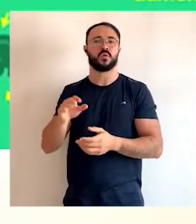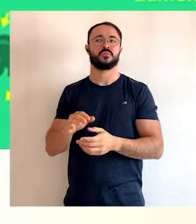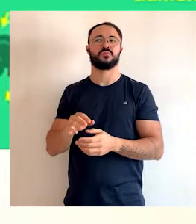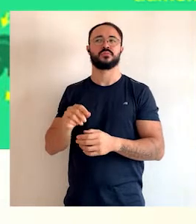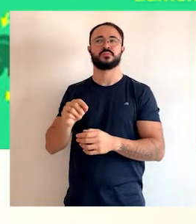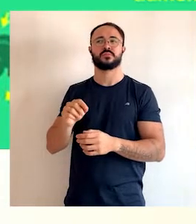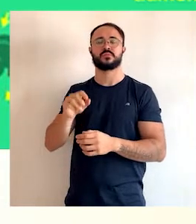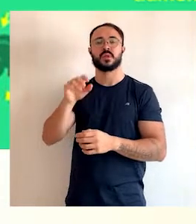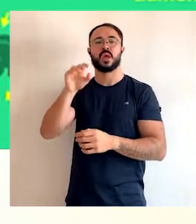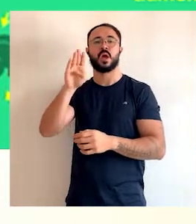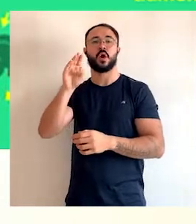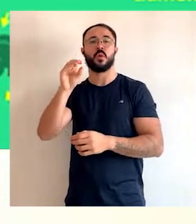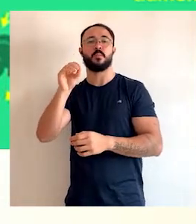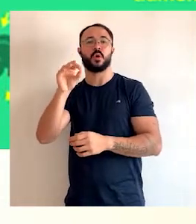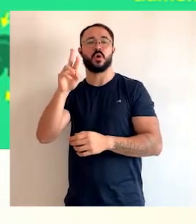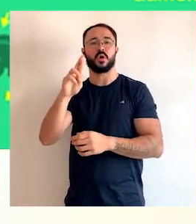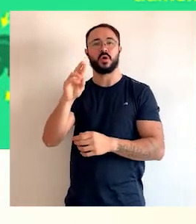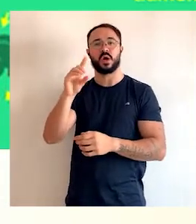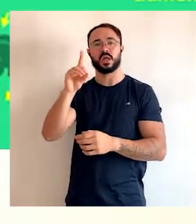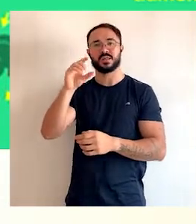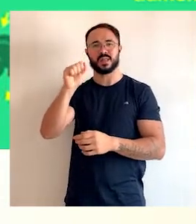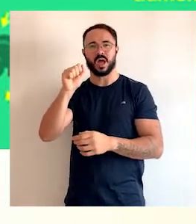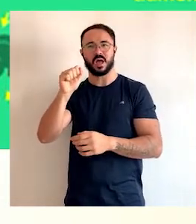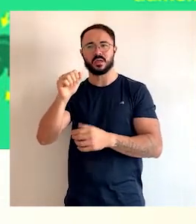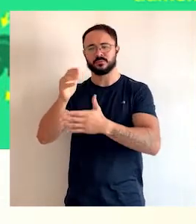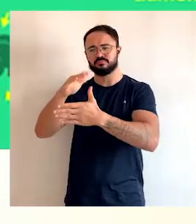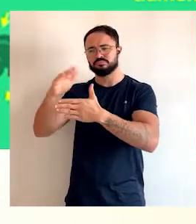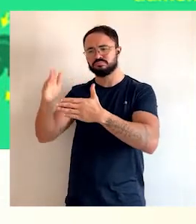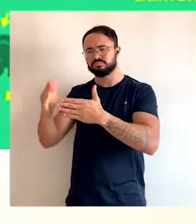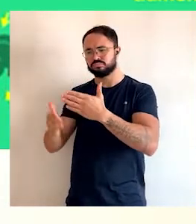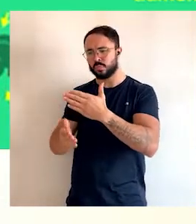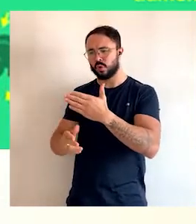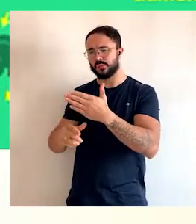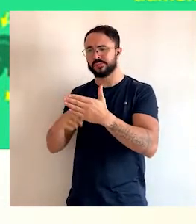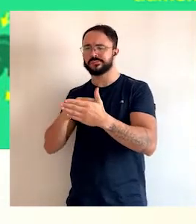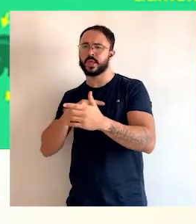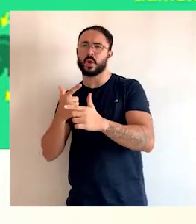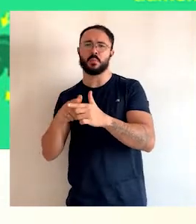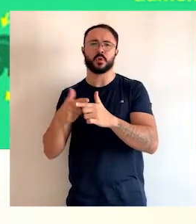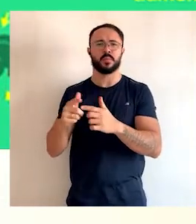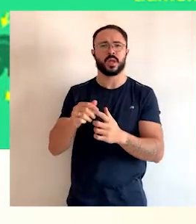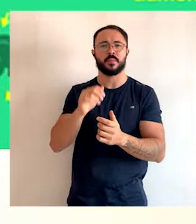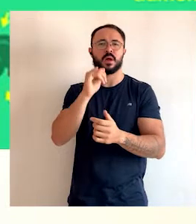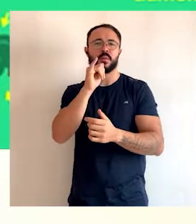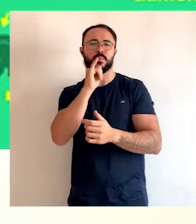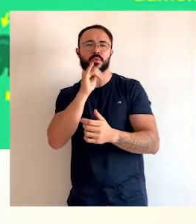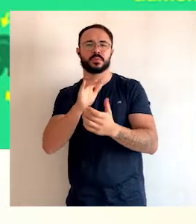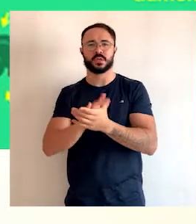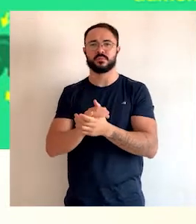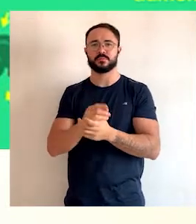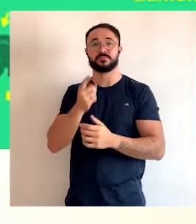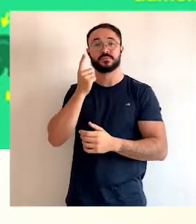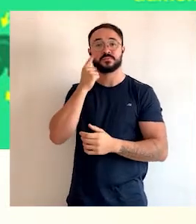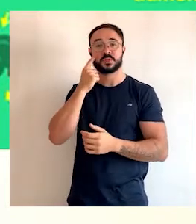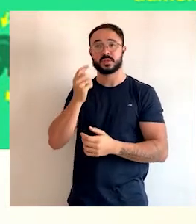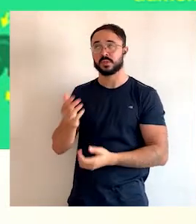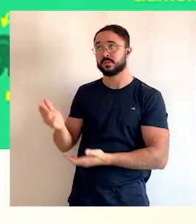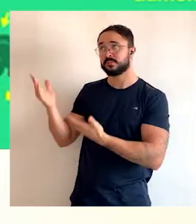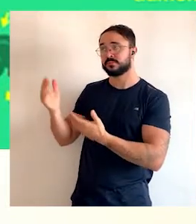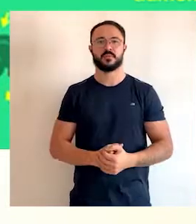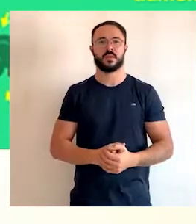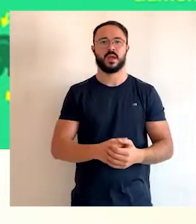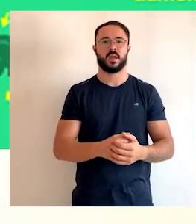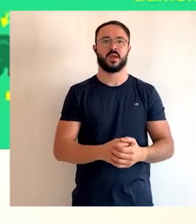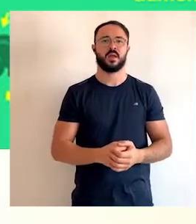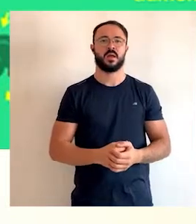na distribuição e composição de espécies provocada por fatores externos. Veja na imagem. Antes da